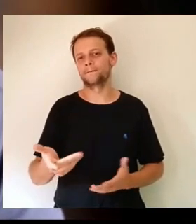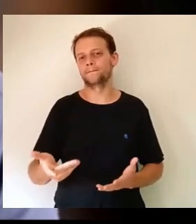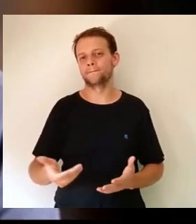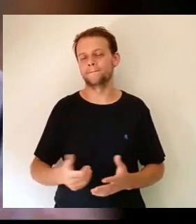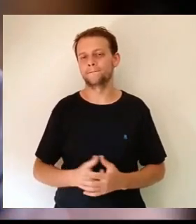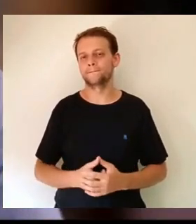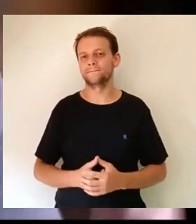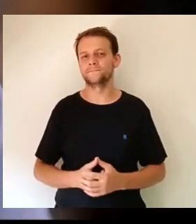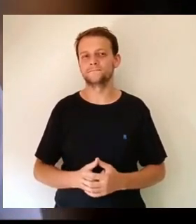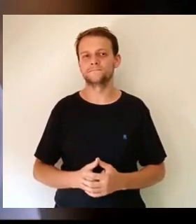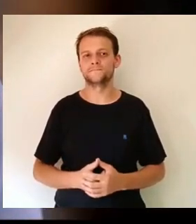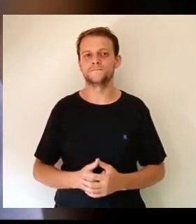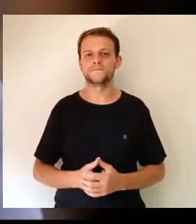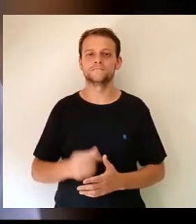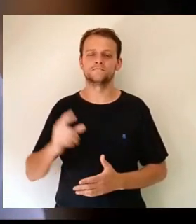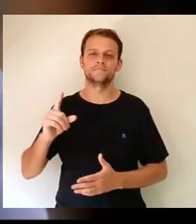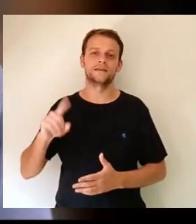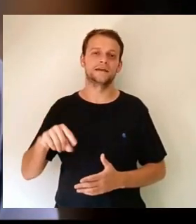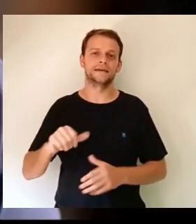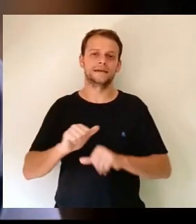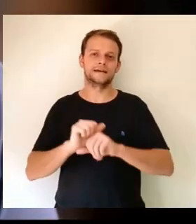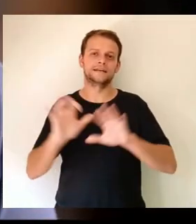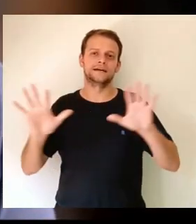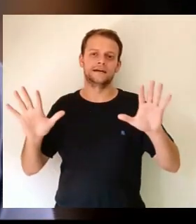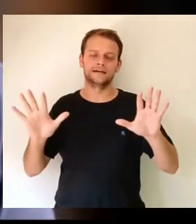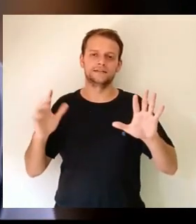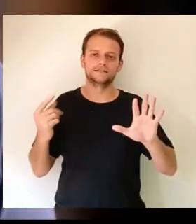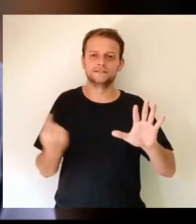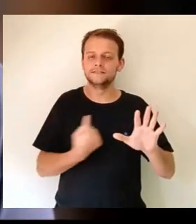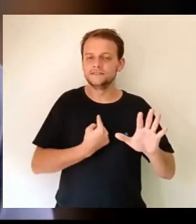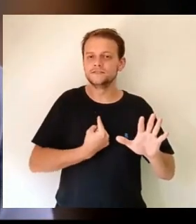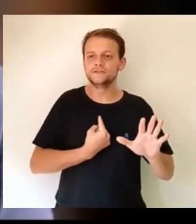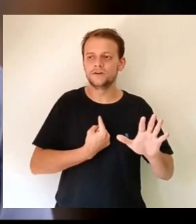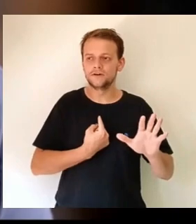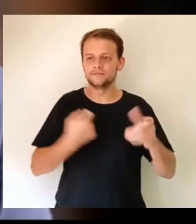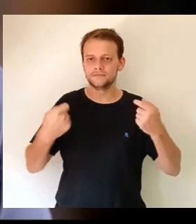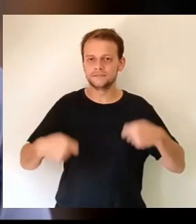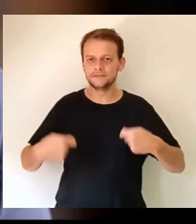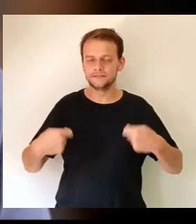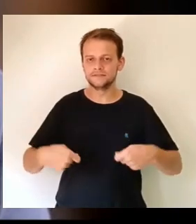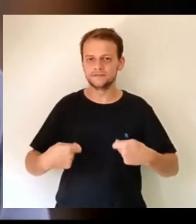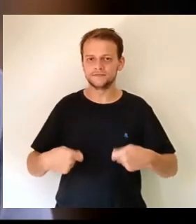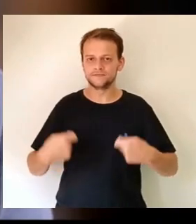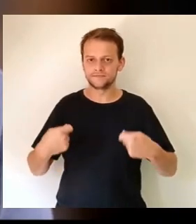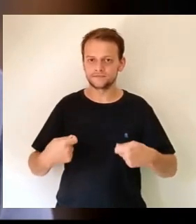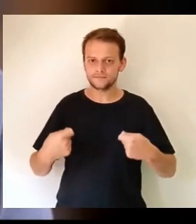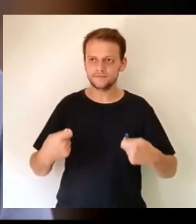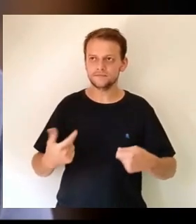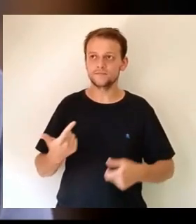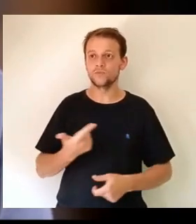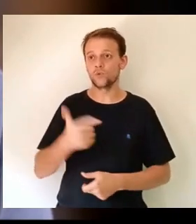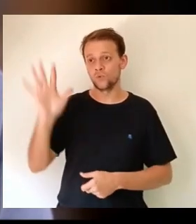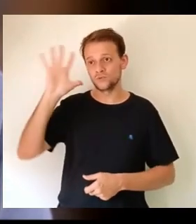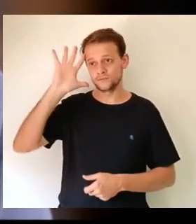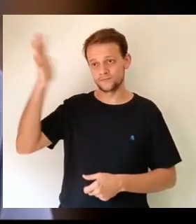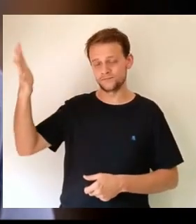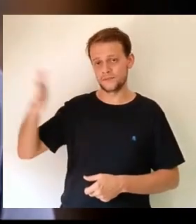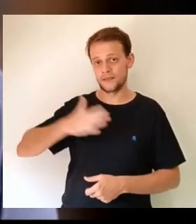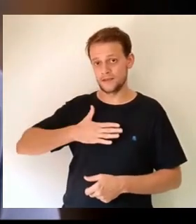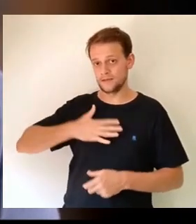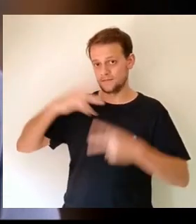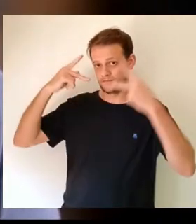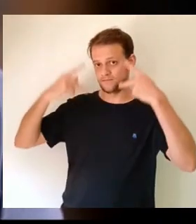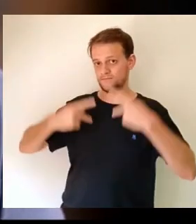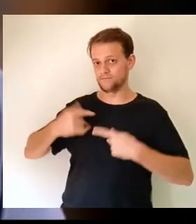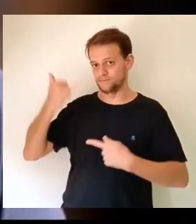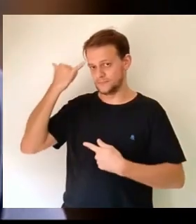fim eterno, né? Digamos que ele tem que já existir. Então, É claro que a gente precisa de uma